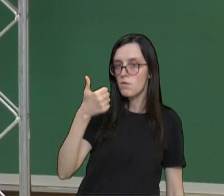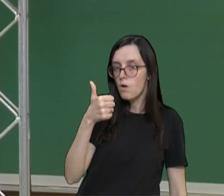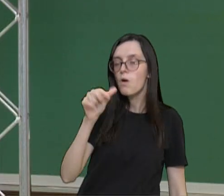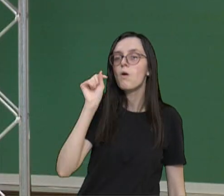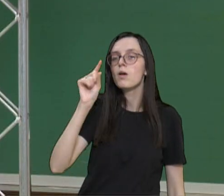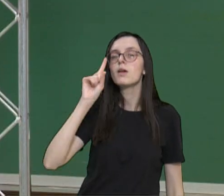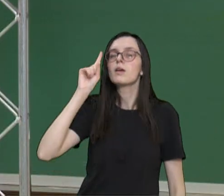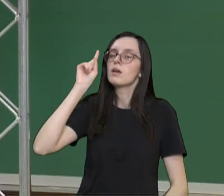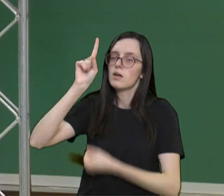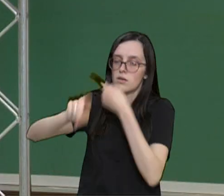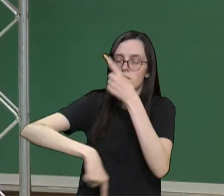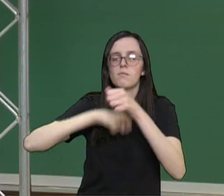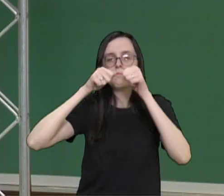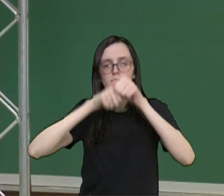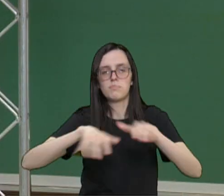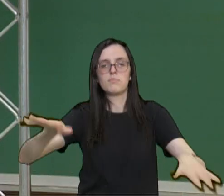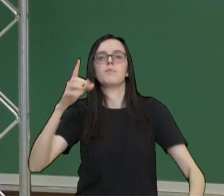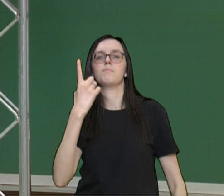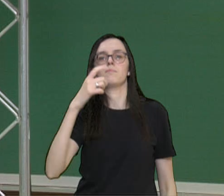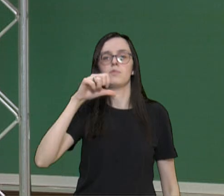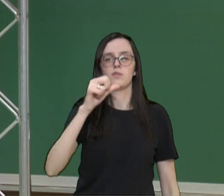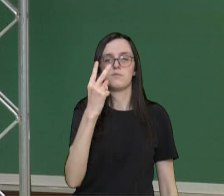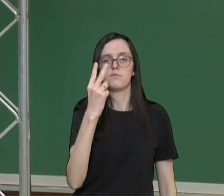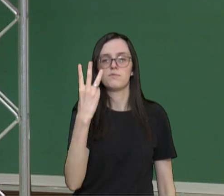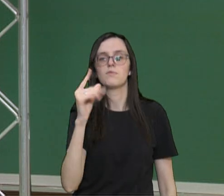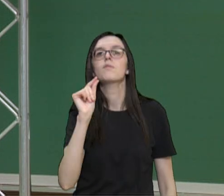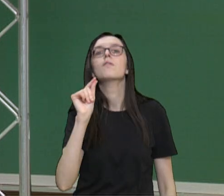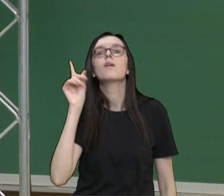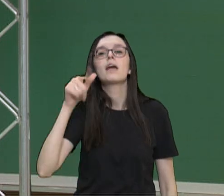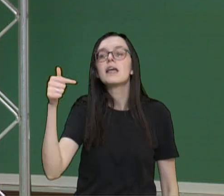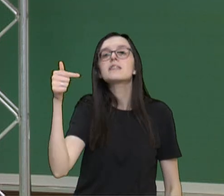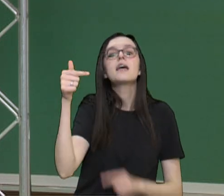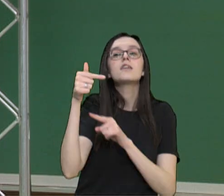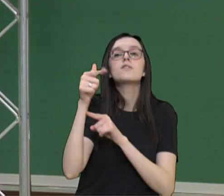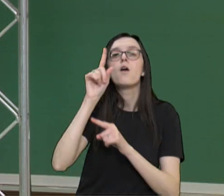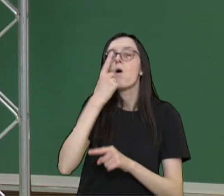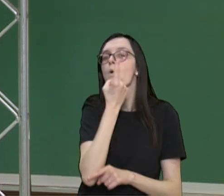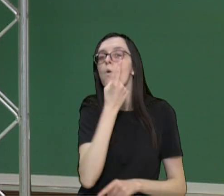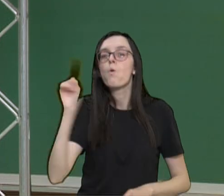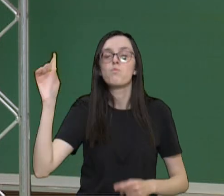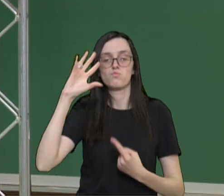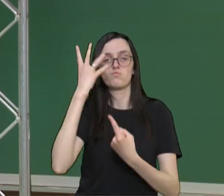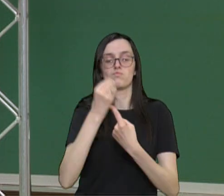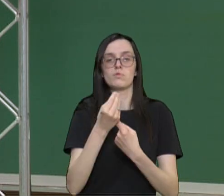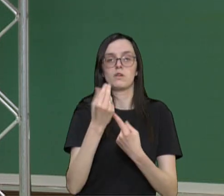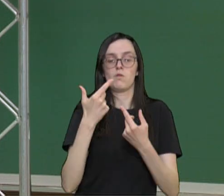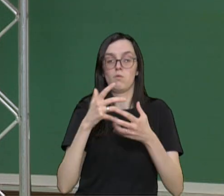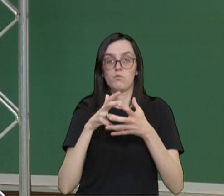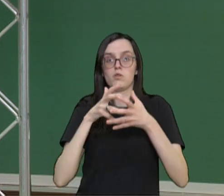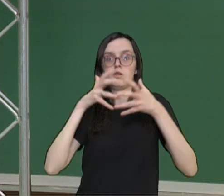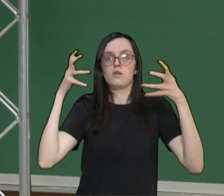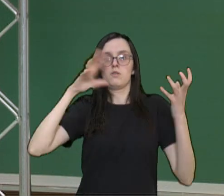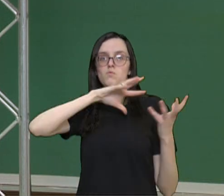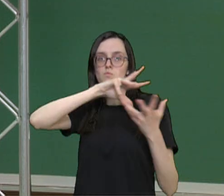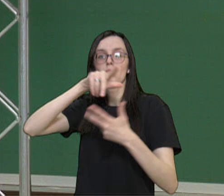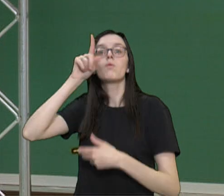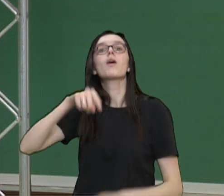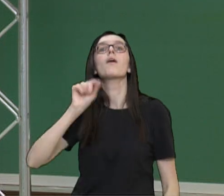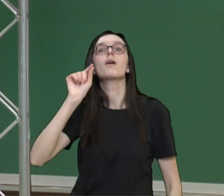foi ao ar em 1923. Né? A 7ª arte, a última grande arte, era o